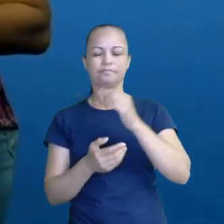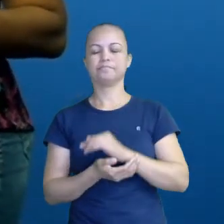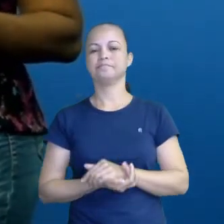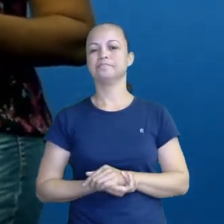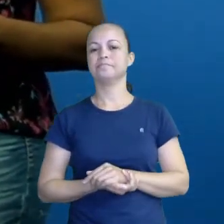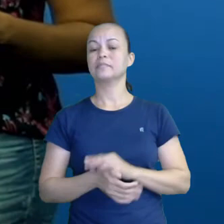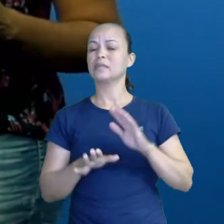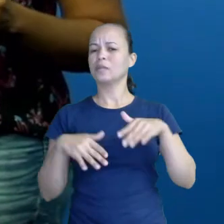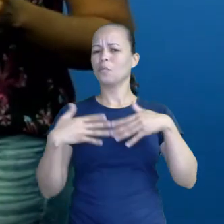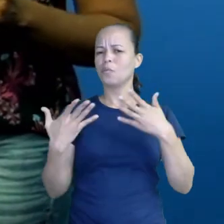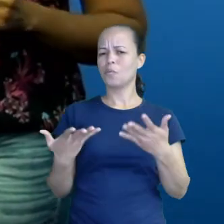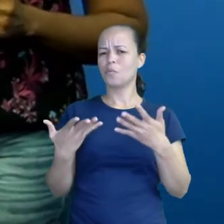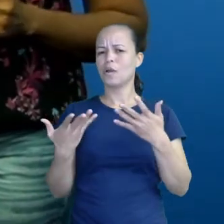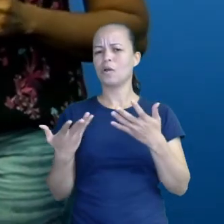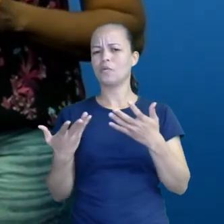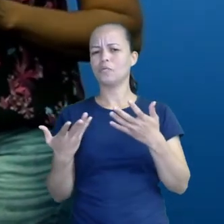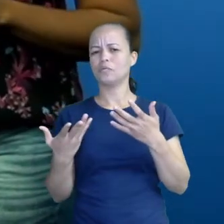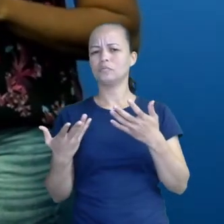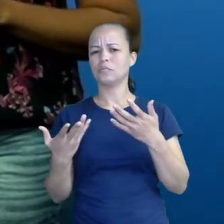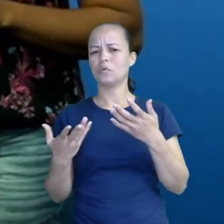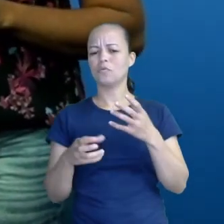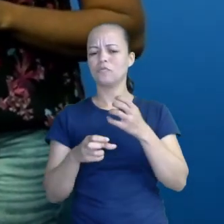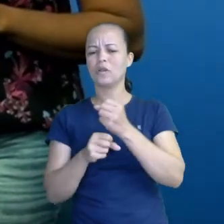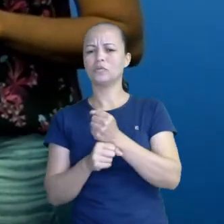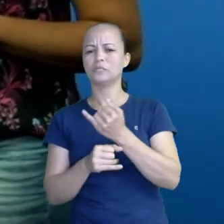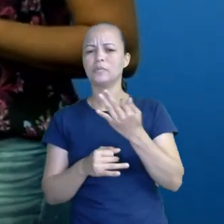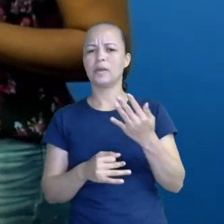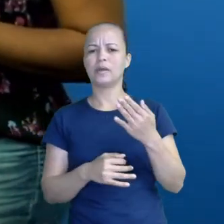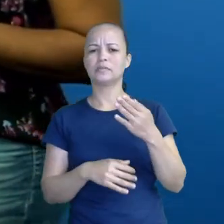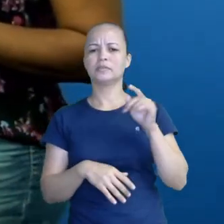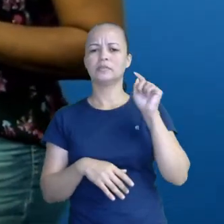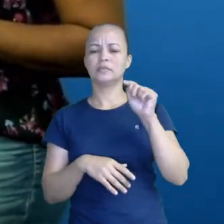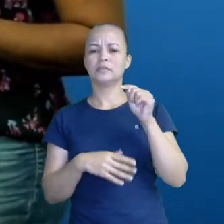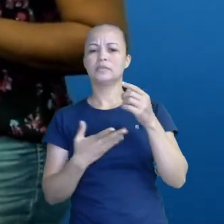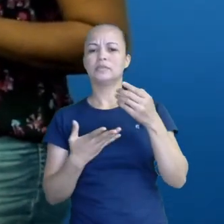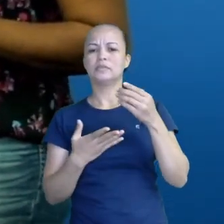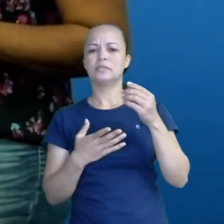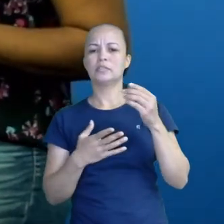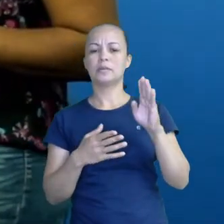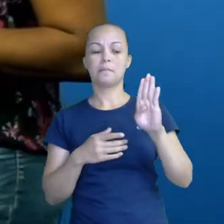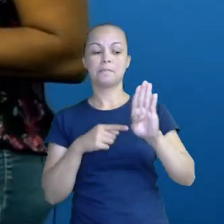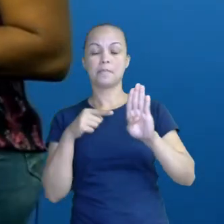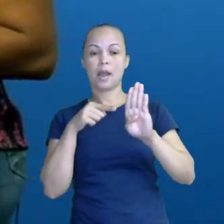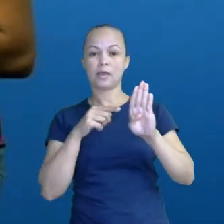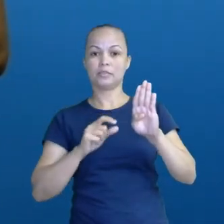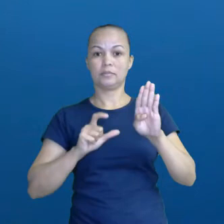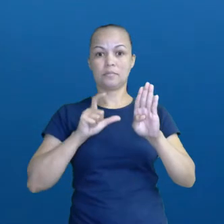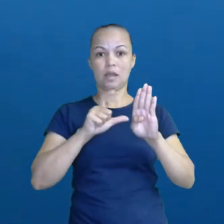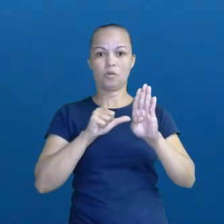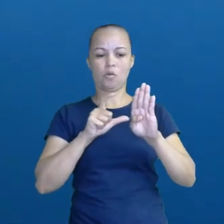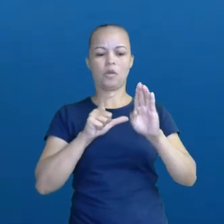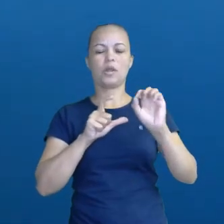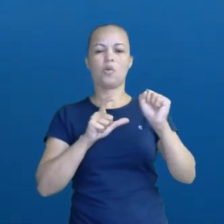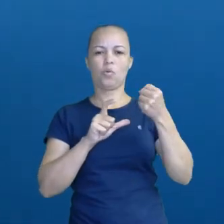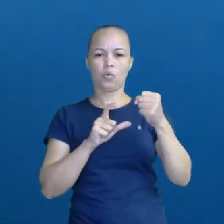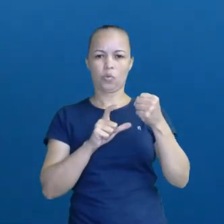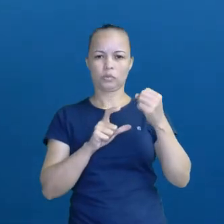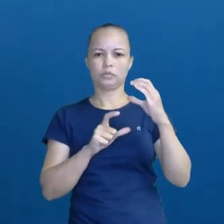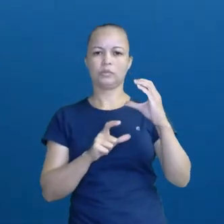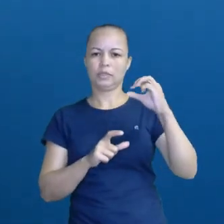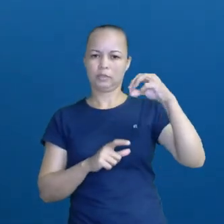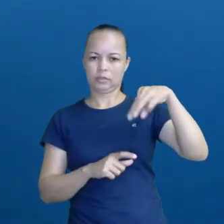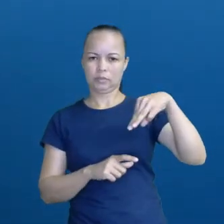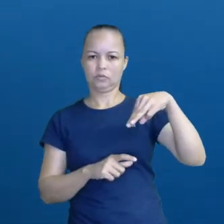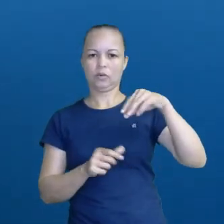qual é o valor da minha base maior na questão ela disse que em 18 centímetros